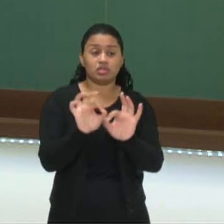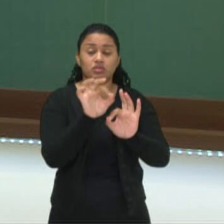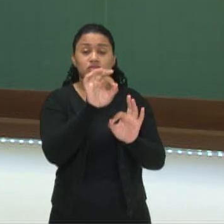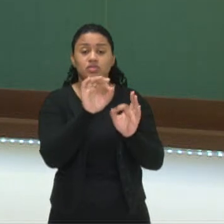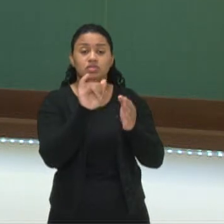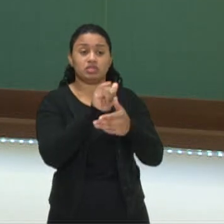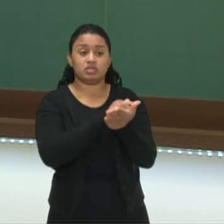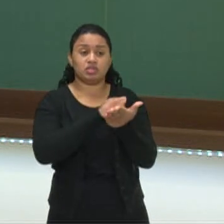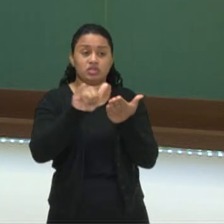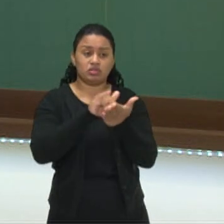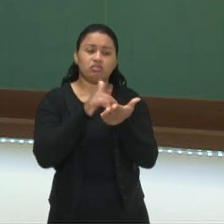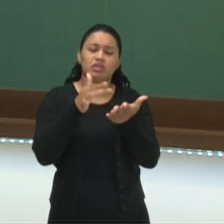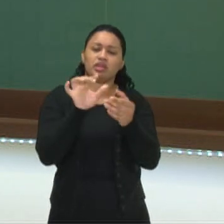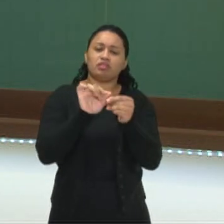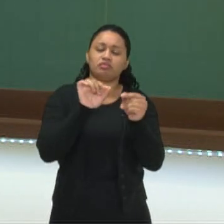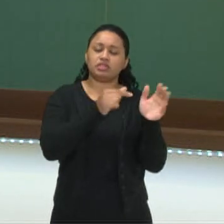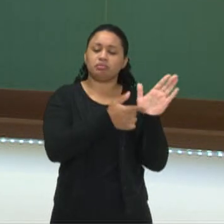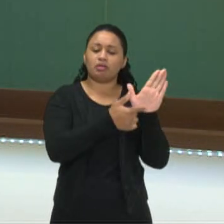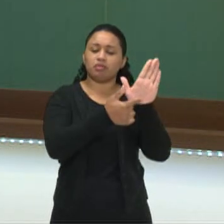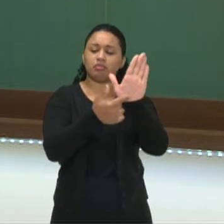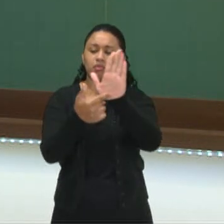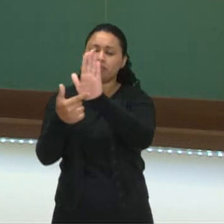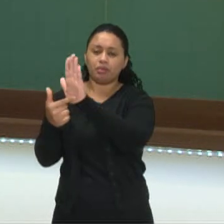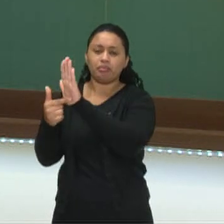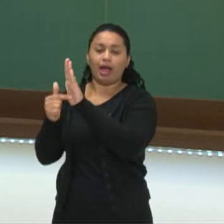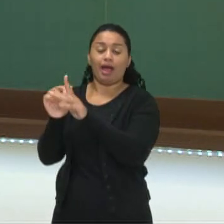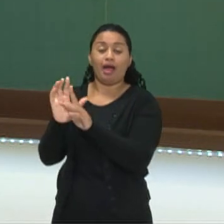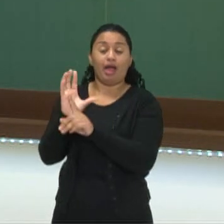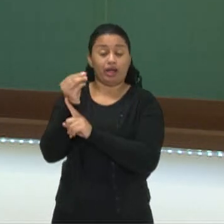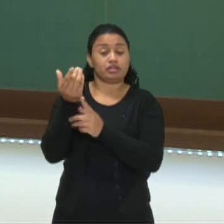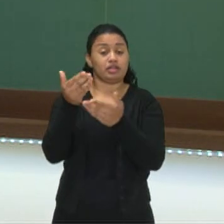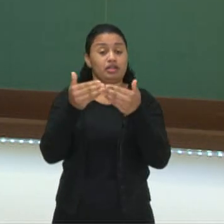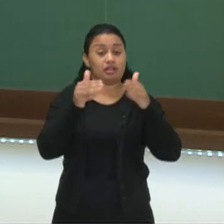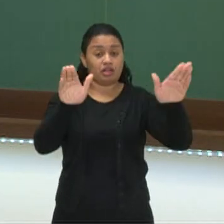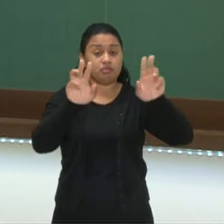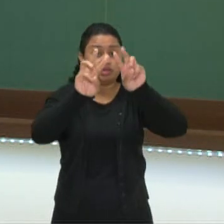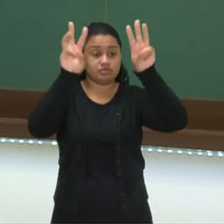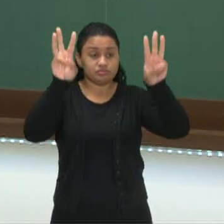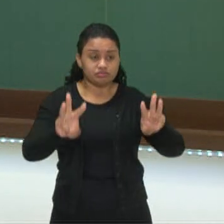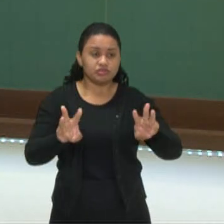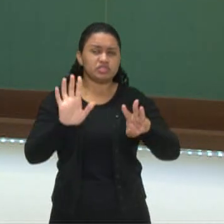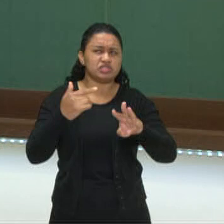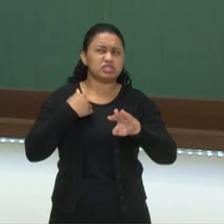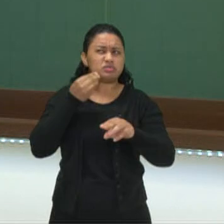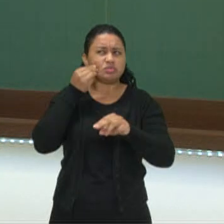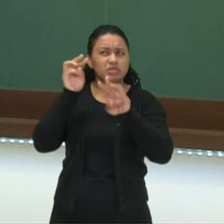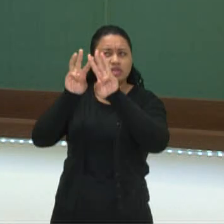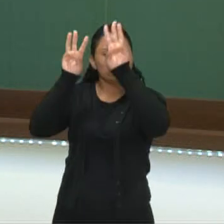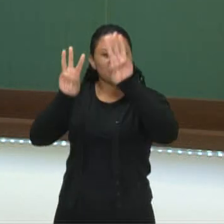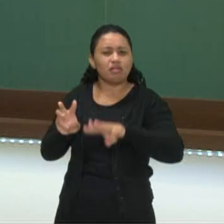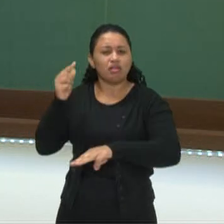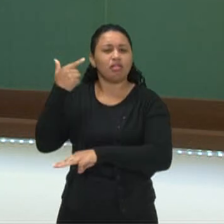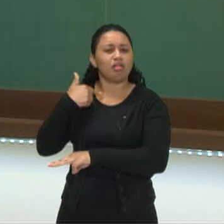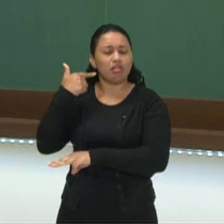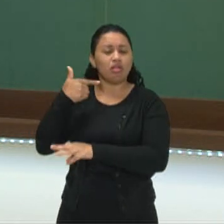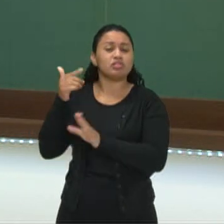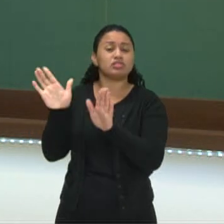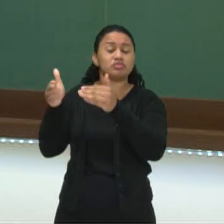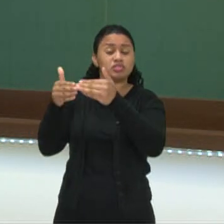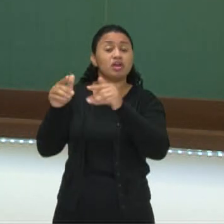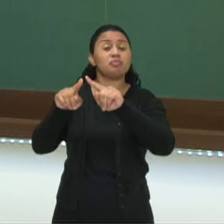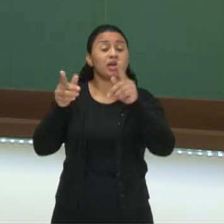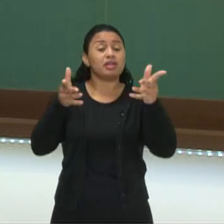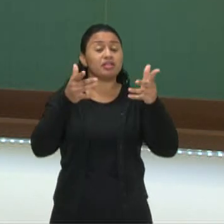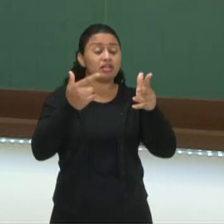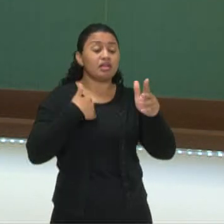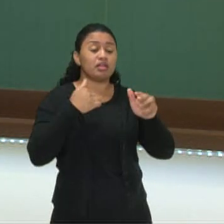querendo fazer todo um repertório de artes, porque ela queria abrir um museu, a primeiro momento ela tinha aberto um museu em Londres e fechou, mas ela estava pretendendo fazer um museu